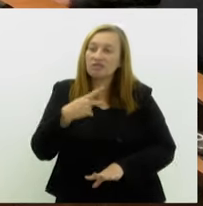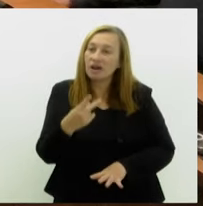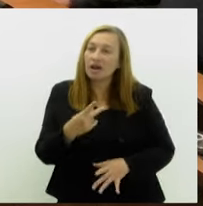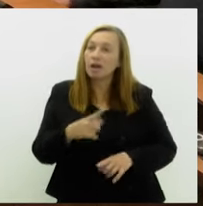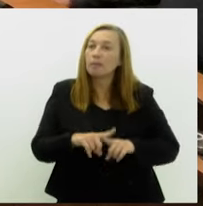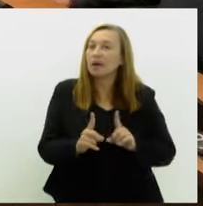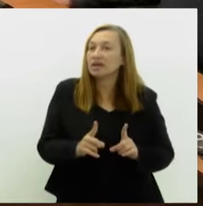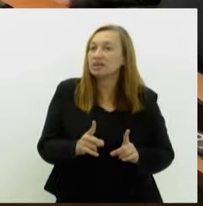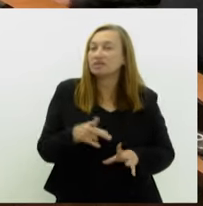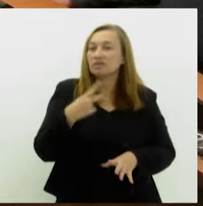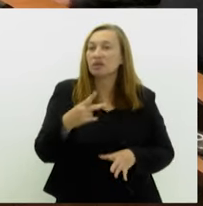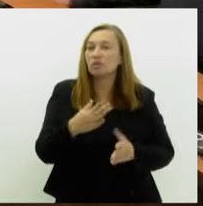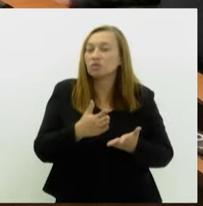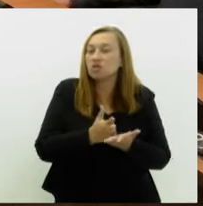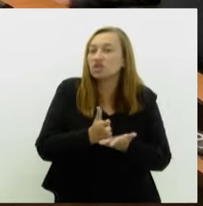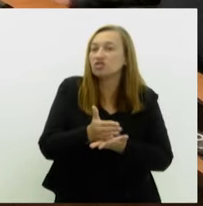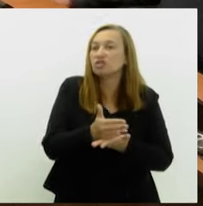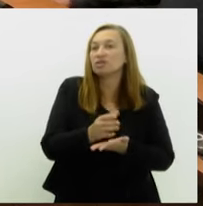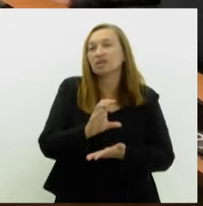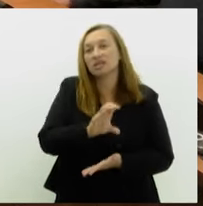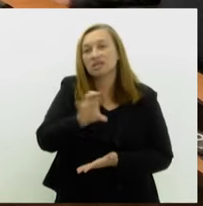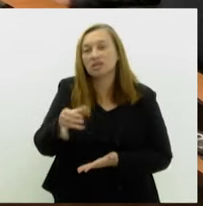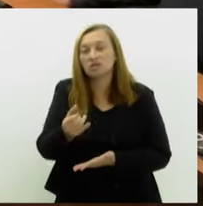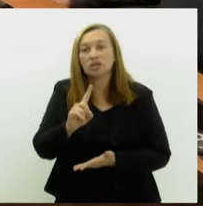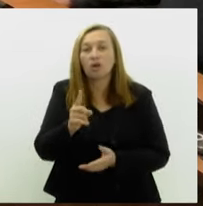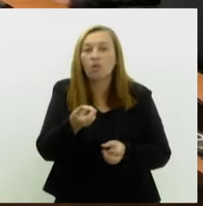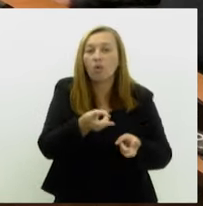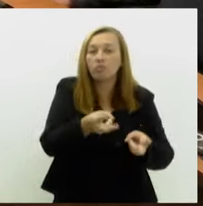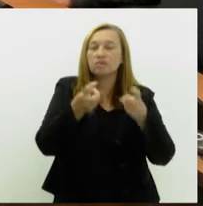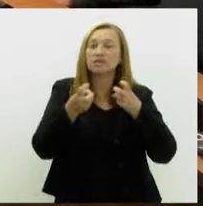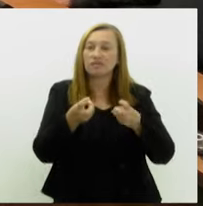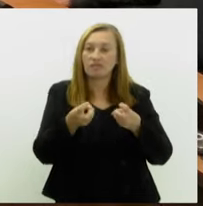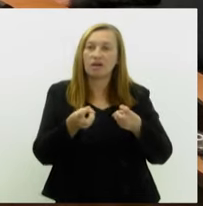suposta desídia da CCJ em não observar